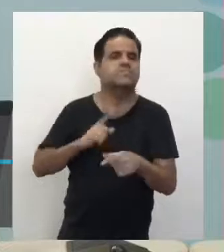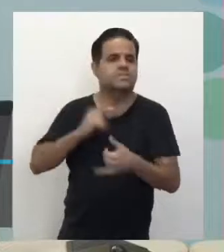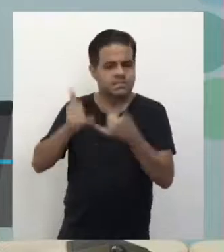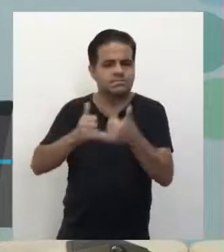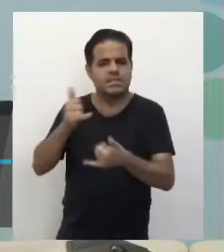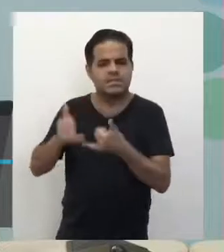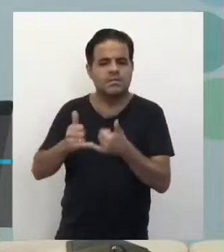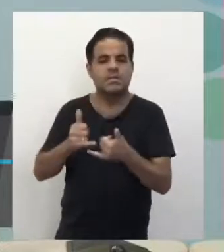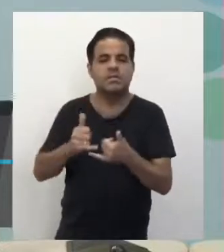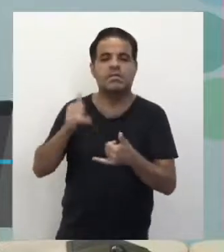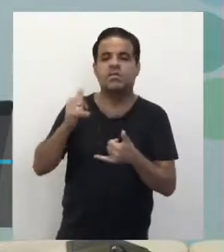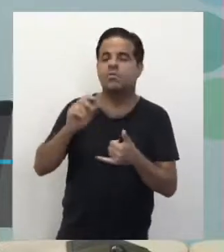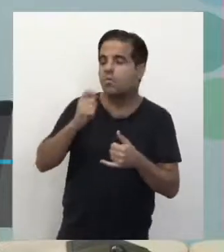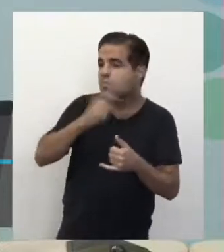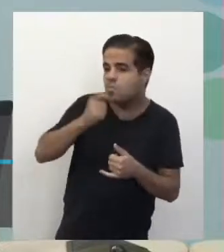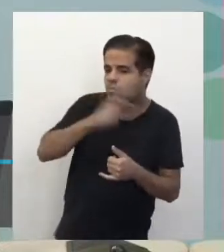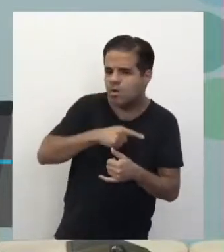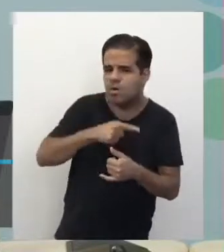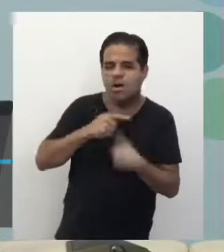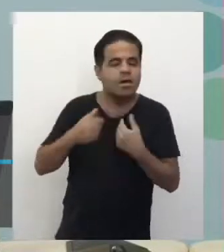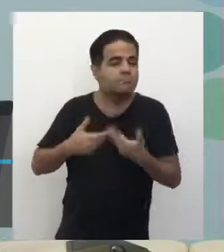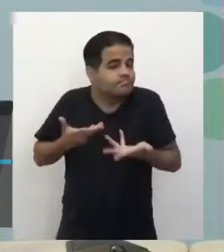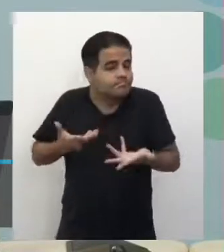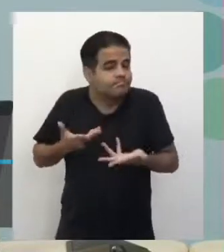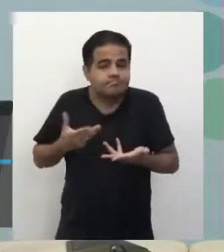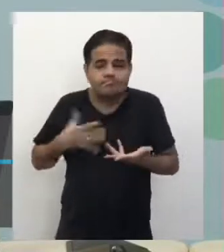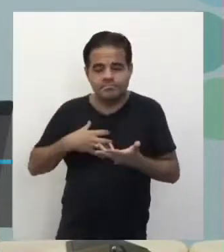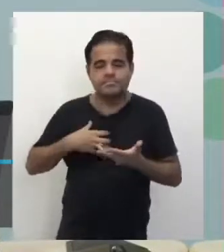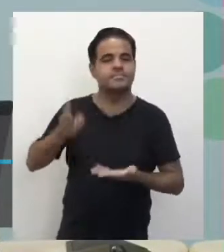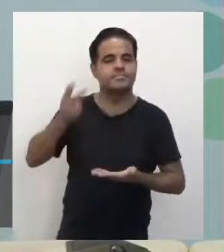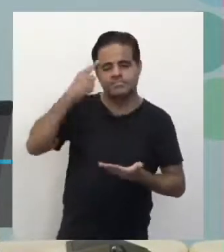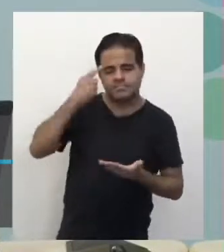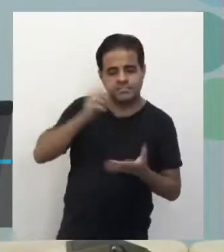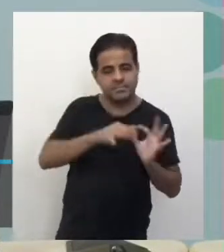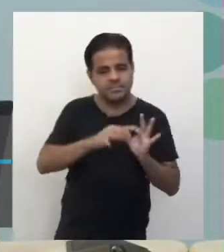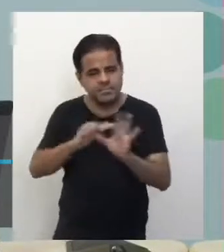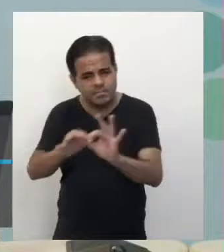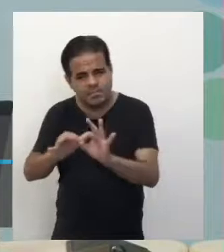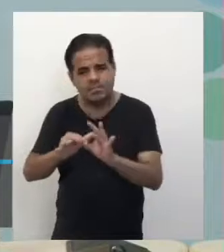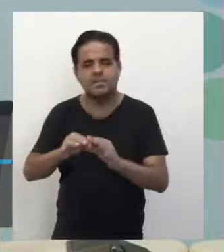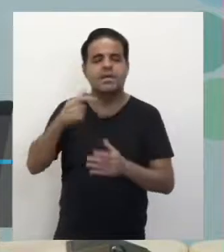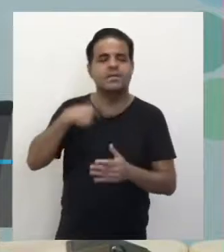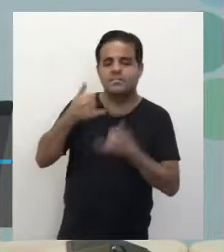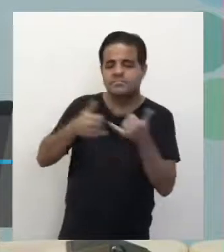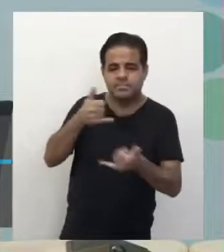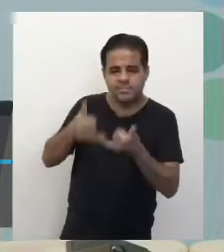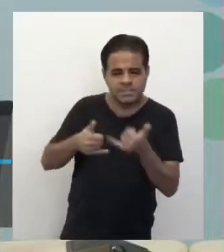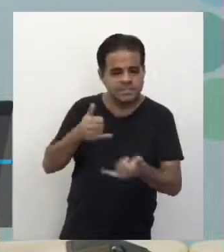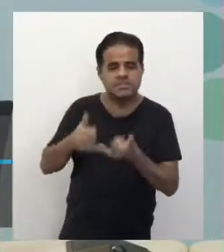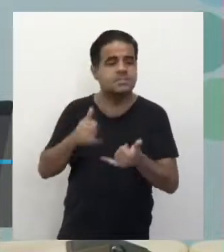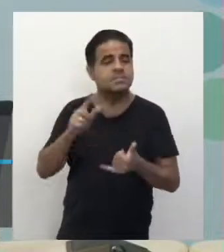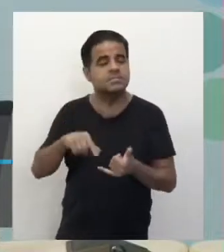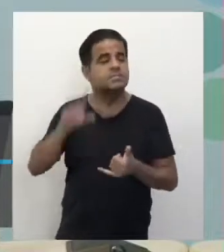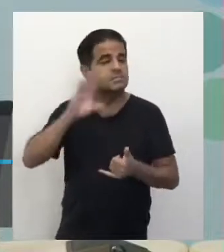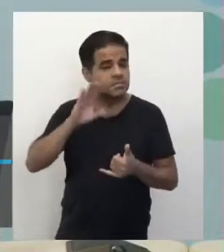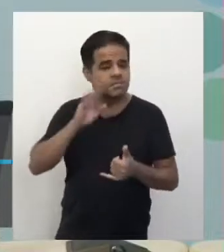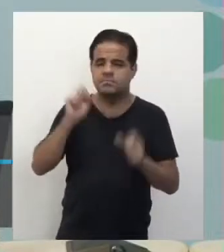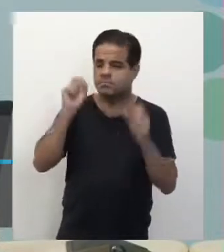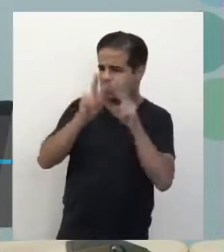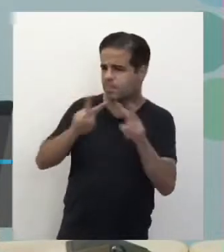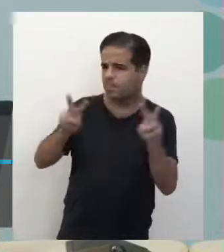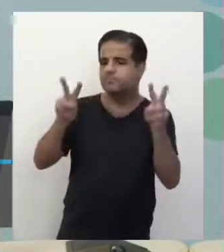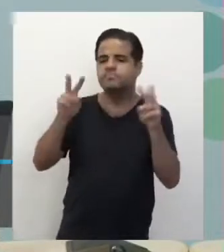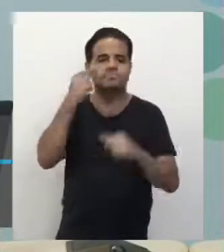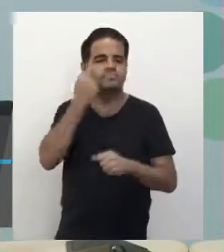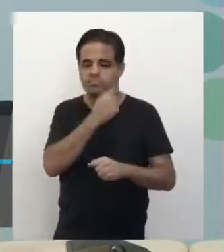brincadeira. Então, o humor, ele se dá dessa forma, né? Com essa intertextualidade, essa brincadeira. E é engraçado que esse olhar da Mona